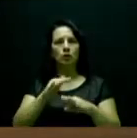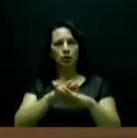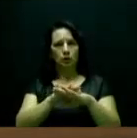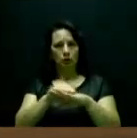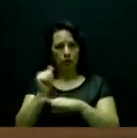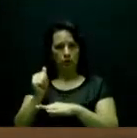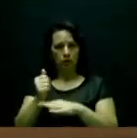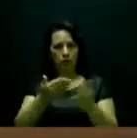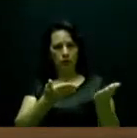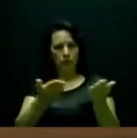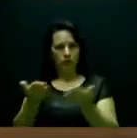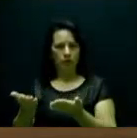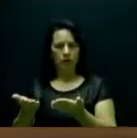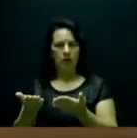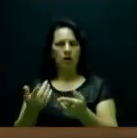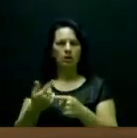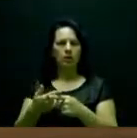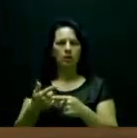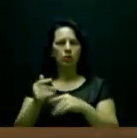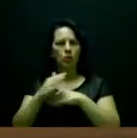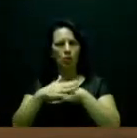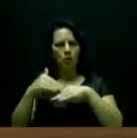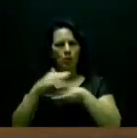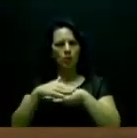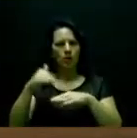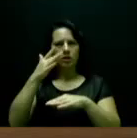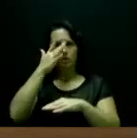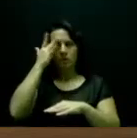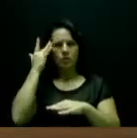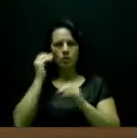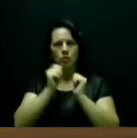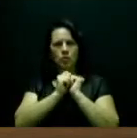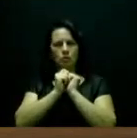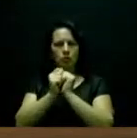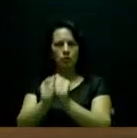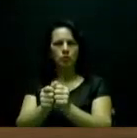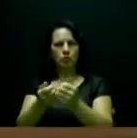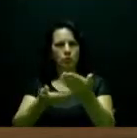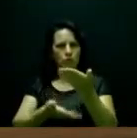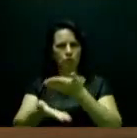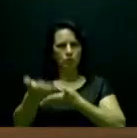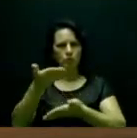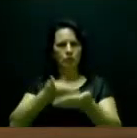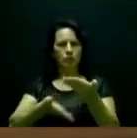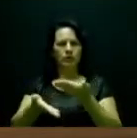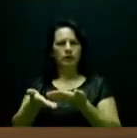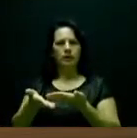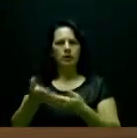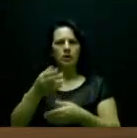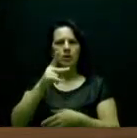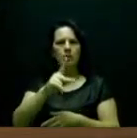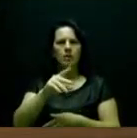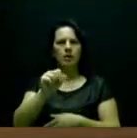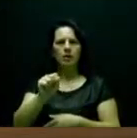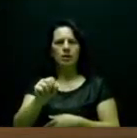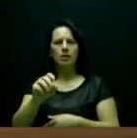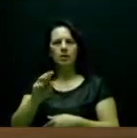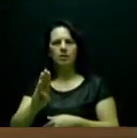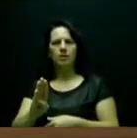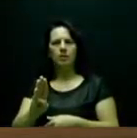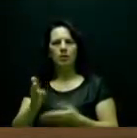convidado, é porque a gente acha que tem um carinho das pessoas para conosco da mesma maneira que nós temos. Então, o PSB hoje, para